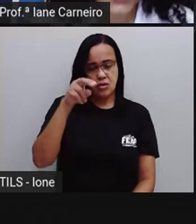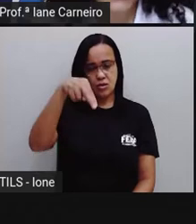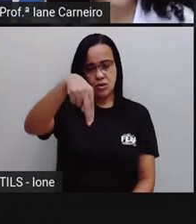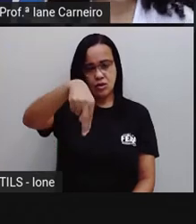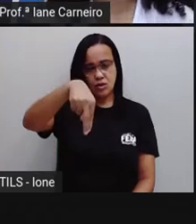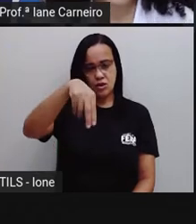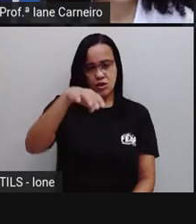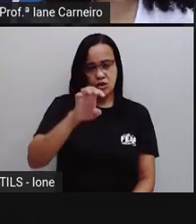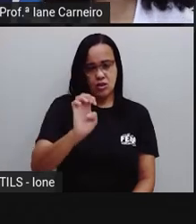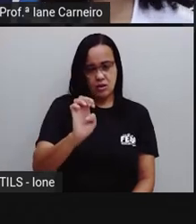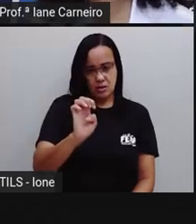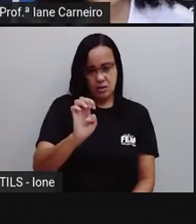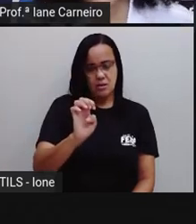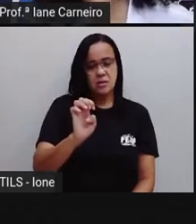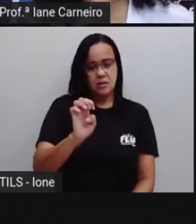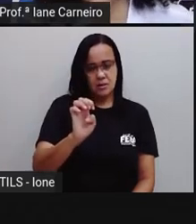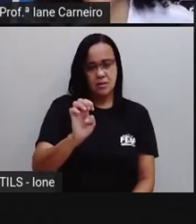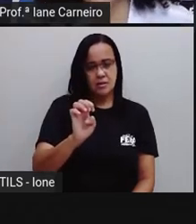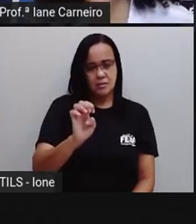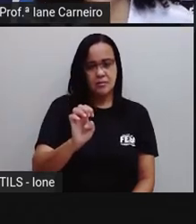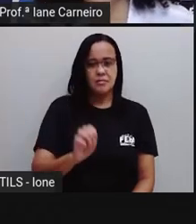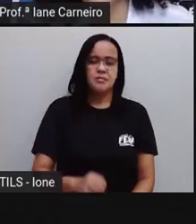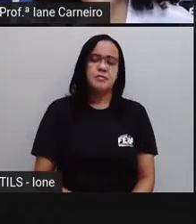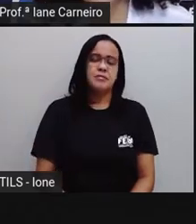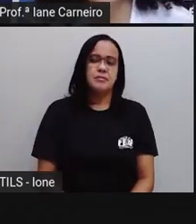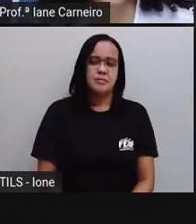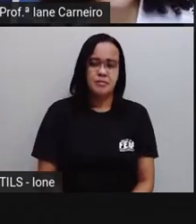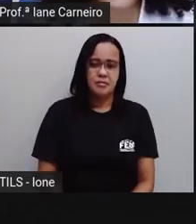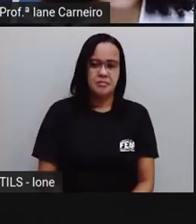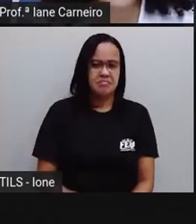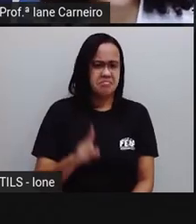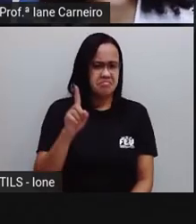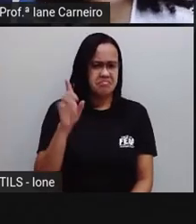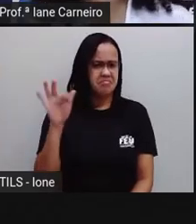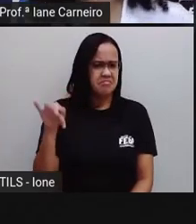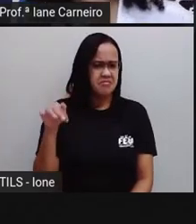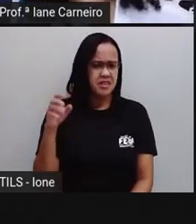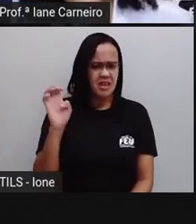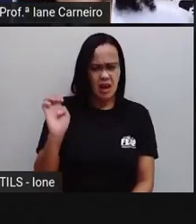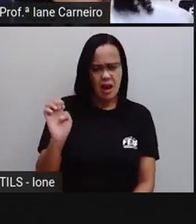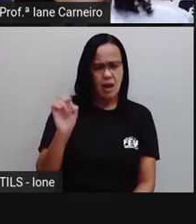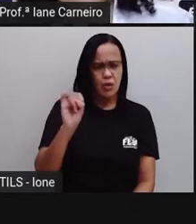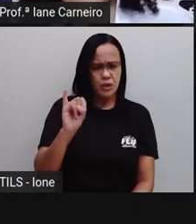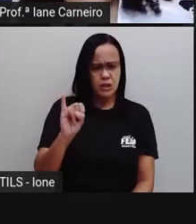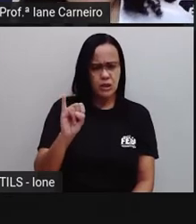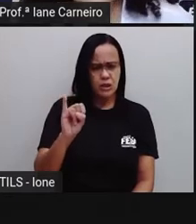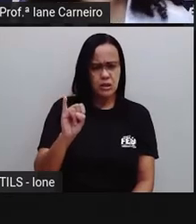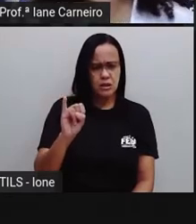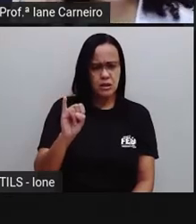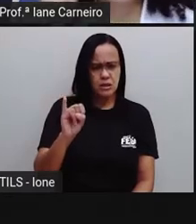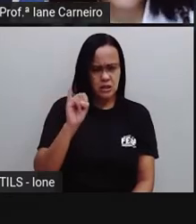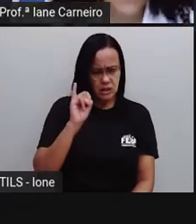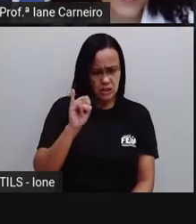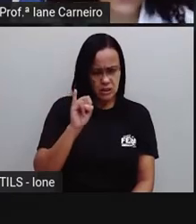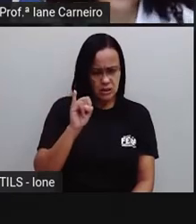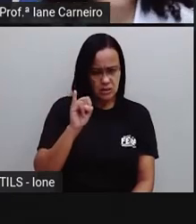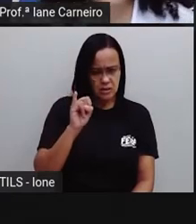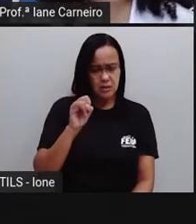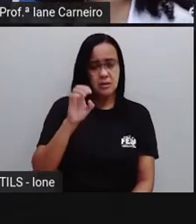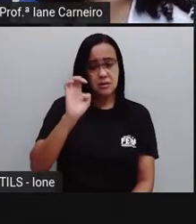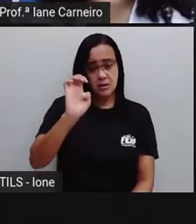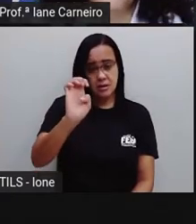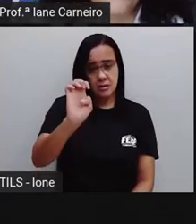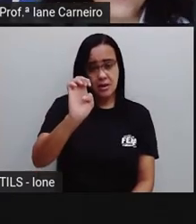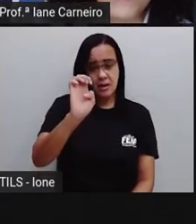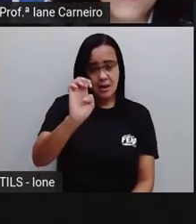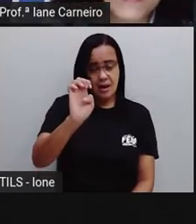telefone e aí esse esse final aí é com ela com ele telefone né Tem um som do I mas